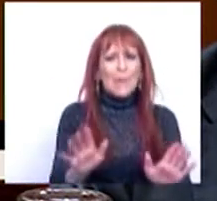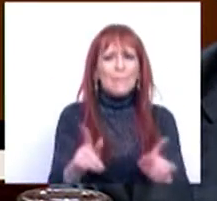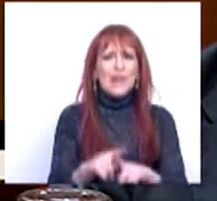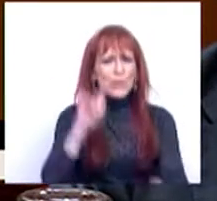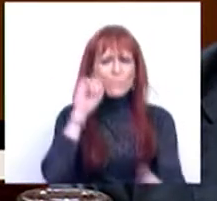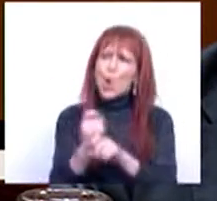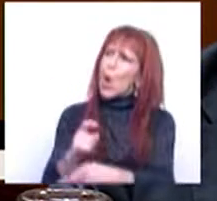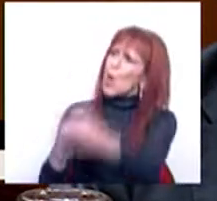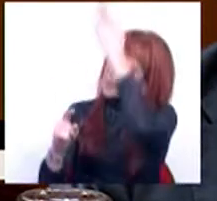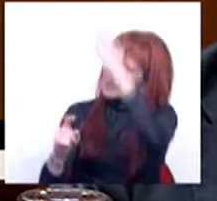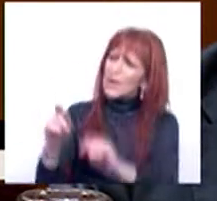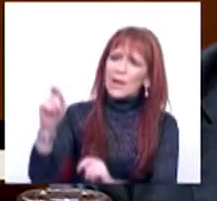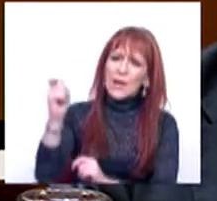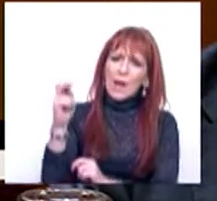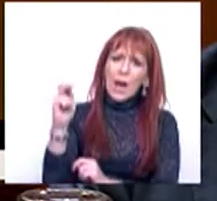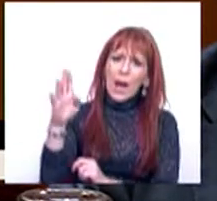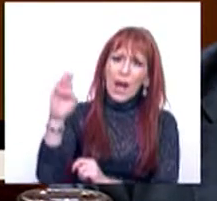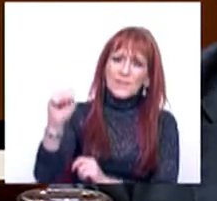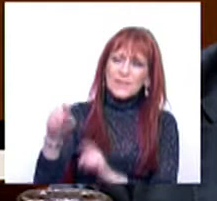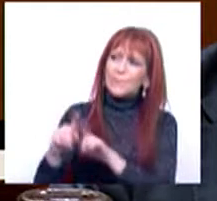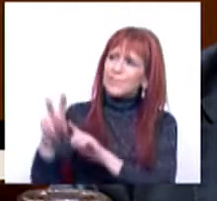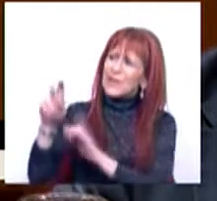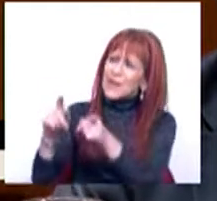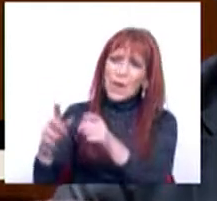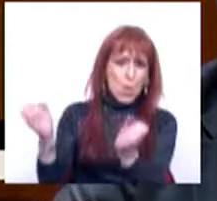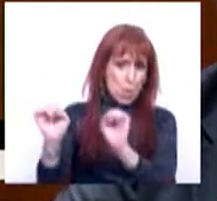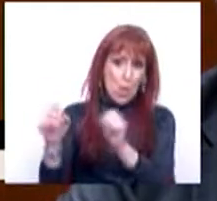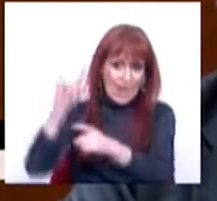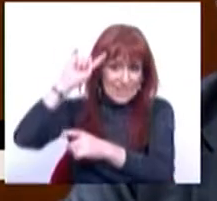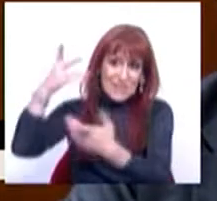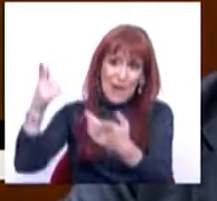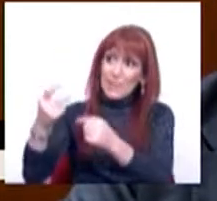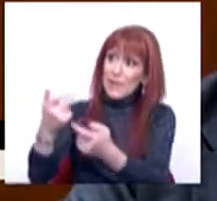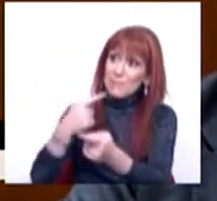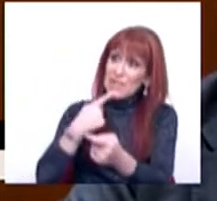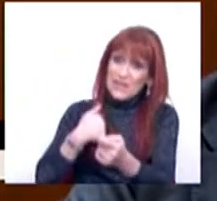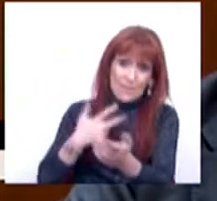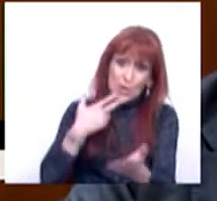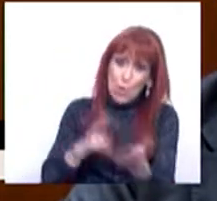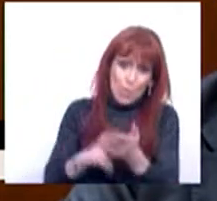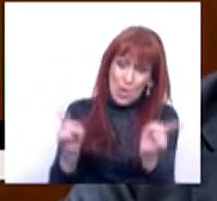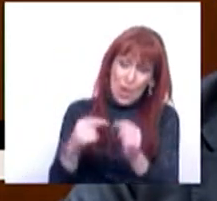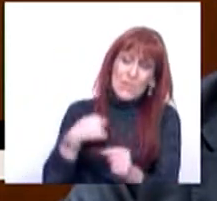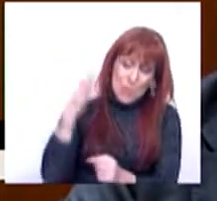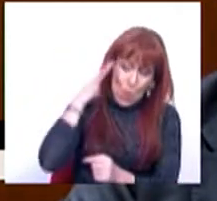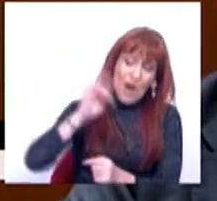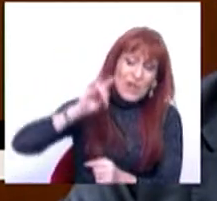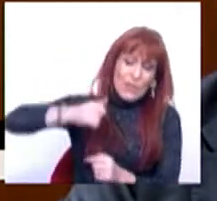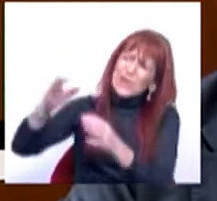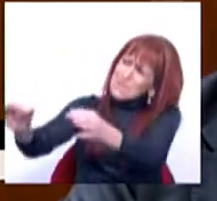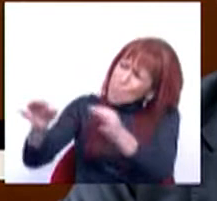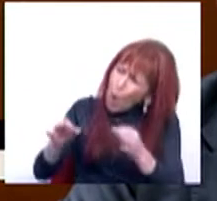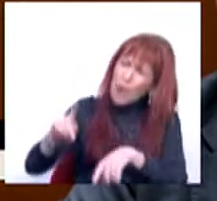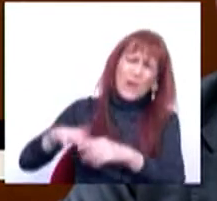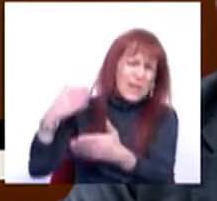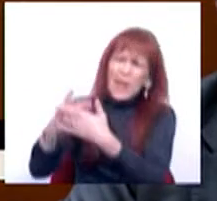insistir com a ERSE, e a decisão é da ERSE, com toda a liberdade, não tem sequer, como sabe, como dar razão, mas acho que é essencial antecipar